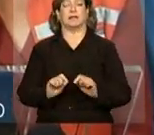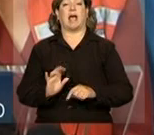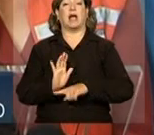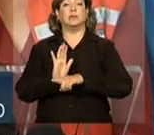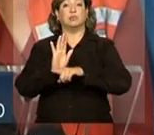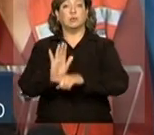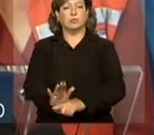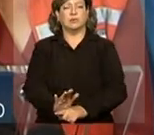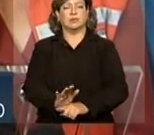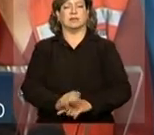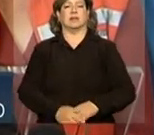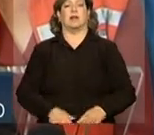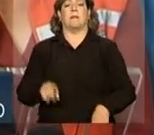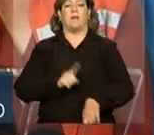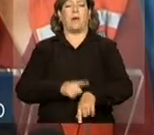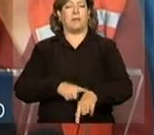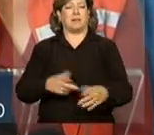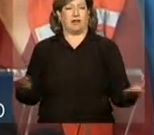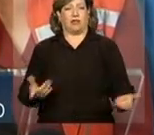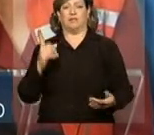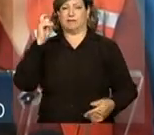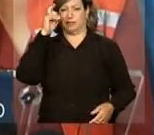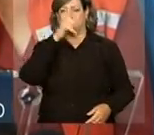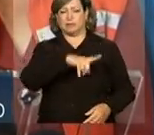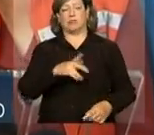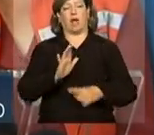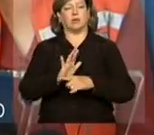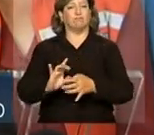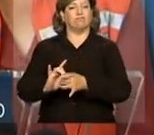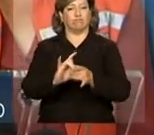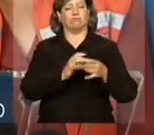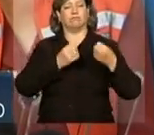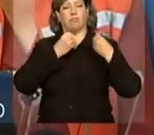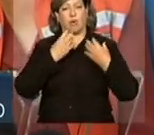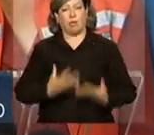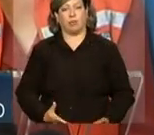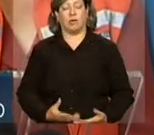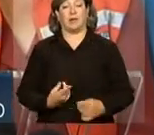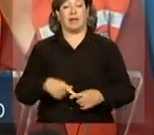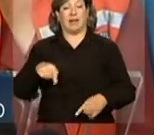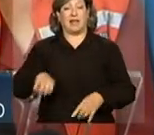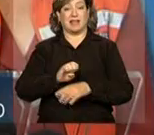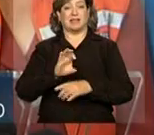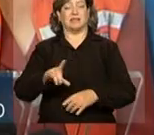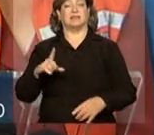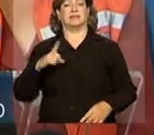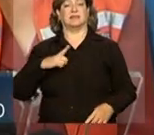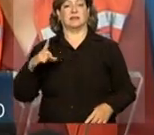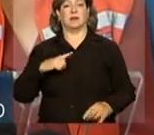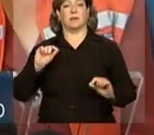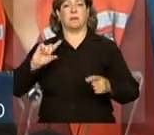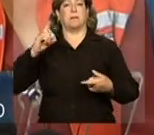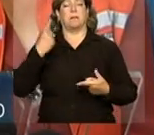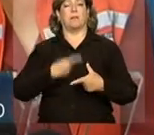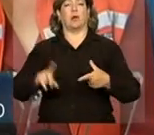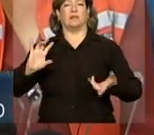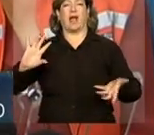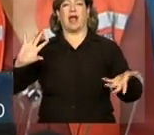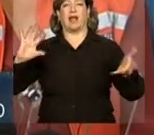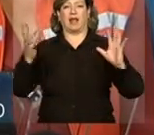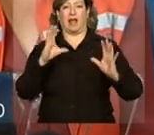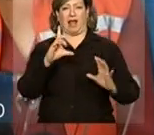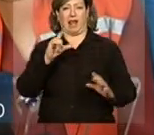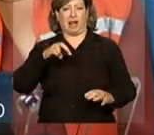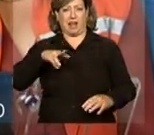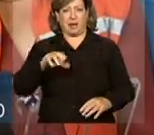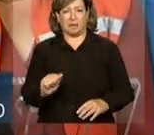concreto numa hora de muita dificuldade. O estado vive o seu evento climático mais extremo da